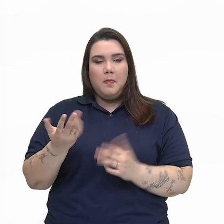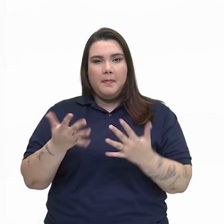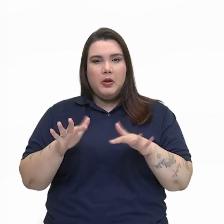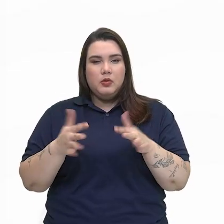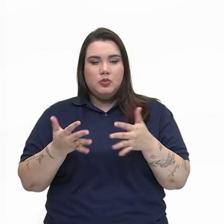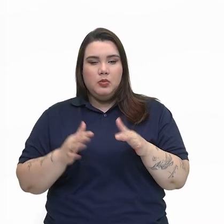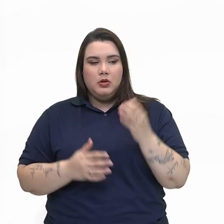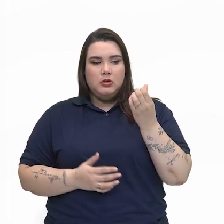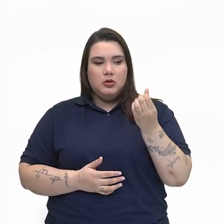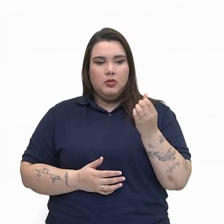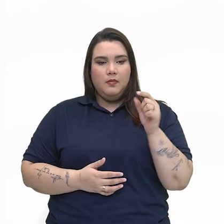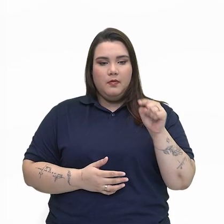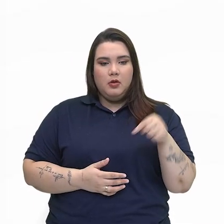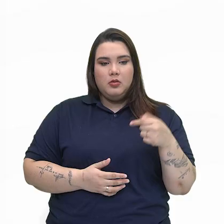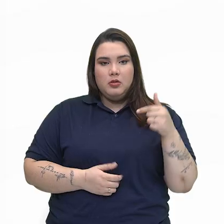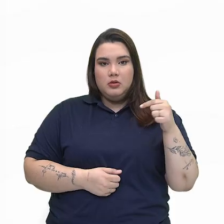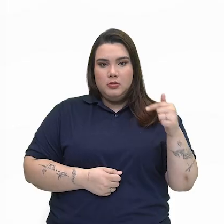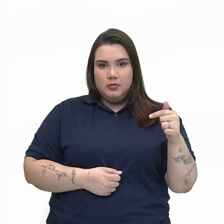aproximadamente